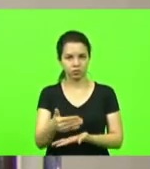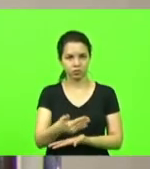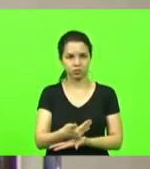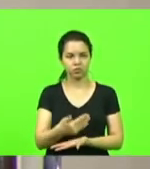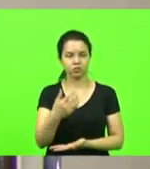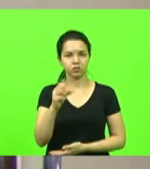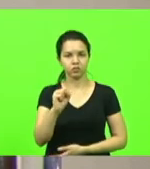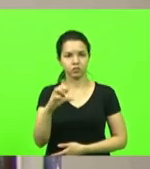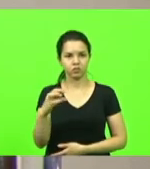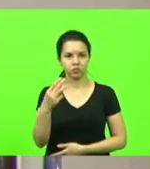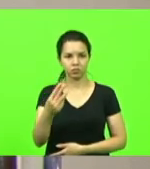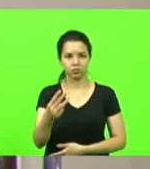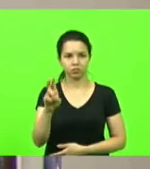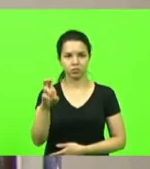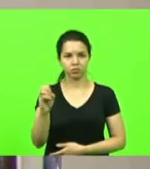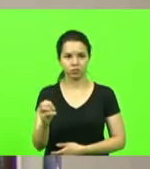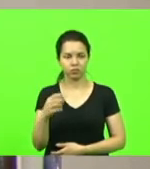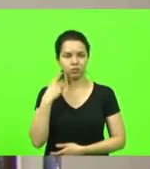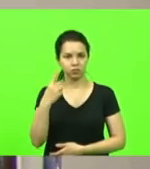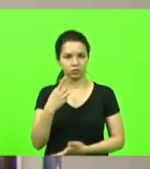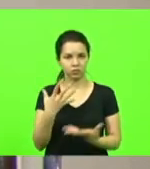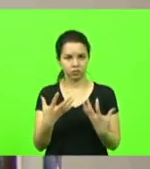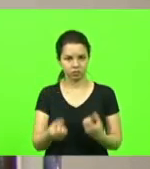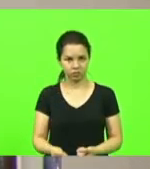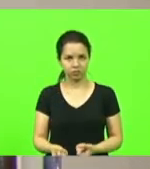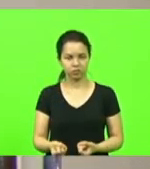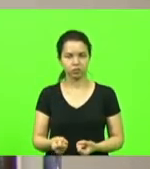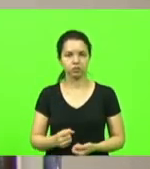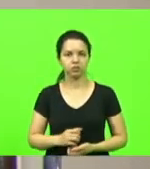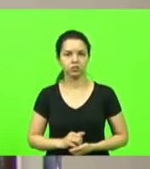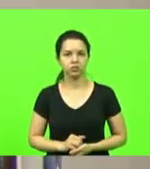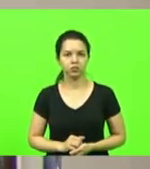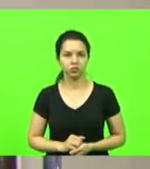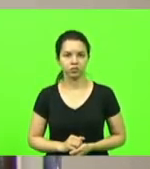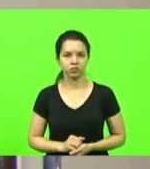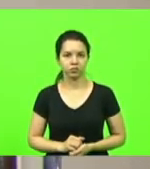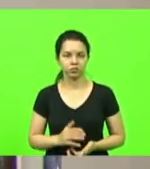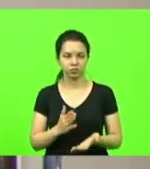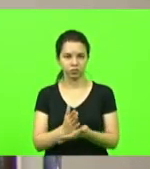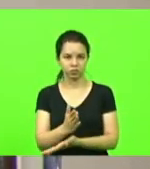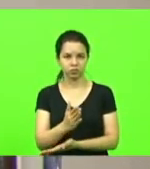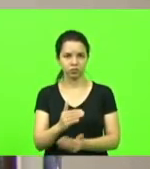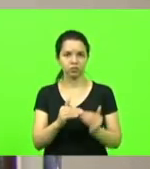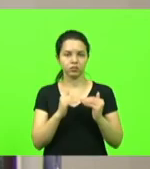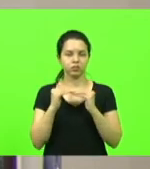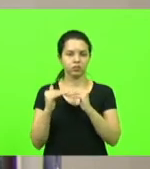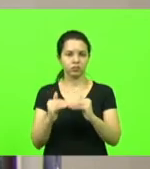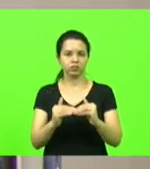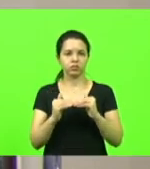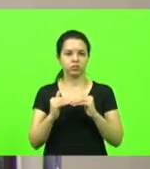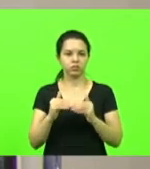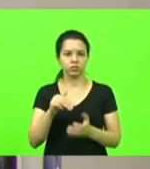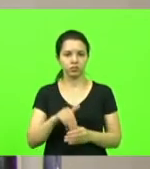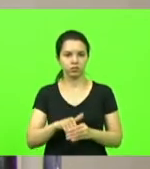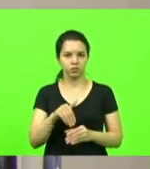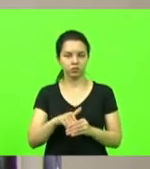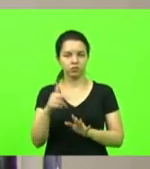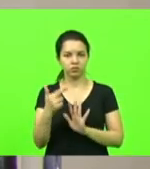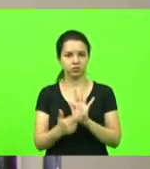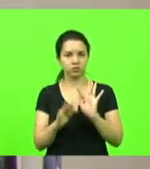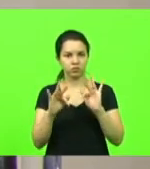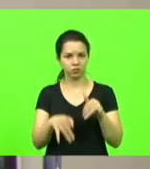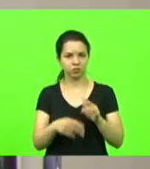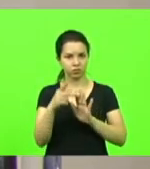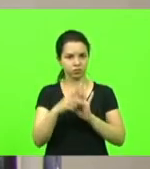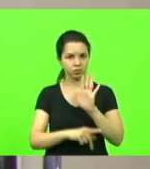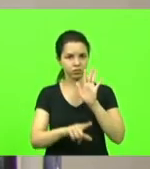SC-350. Deputados que aprovam, permaneçam como se encontram. Aprovado por unanimidade. Votação da redação final do projeto